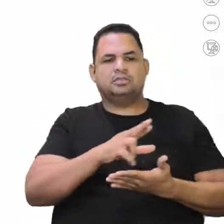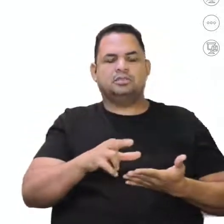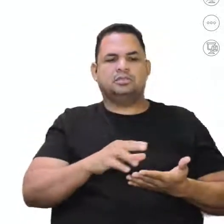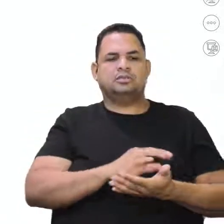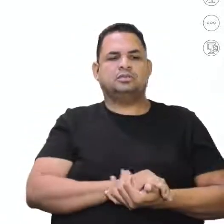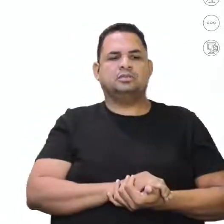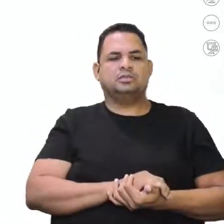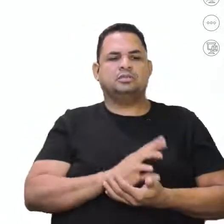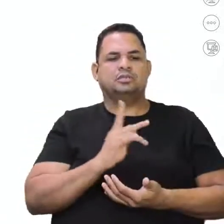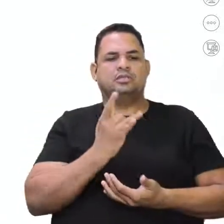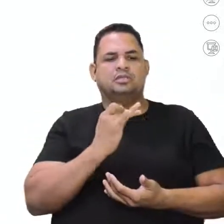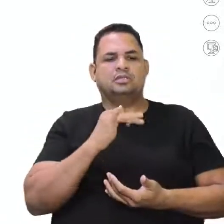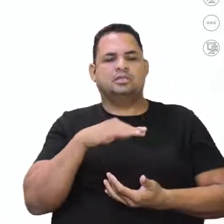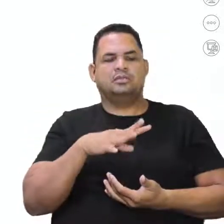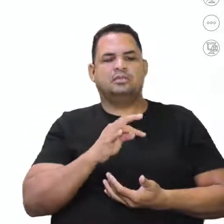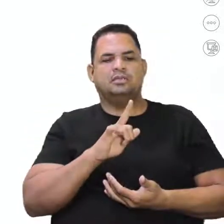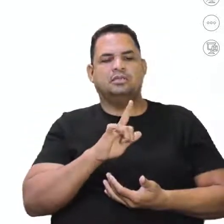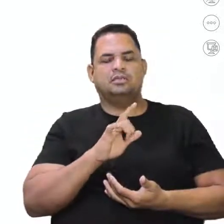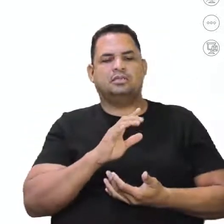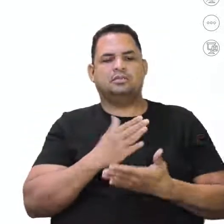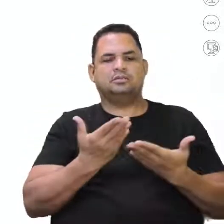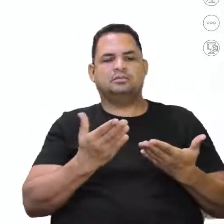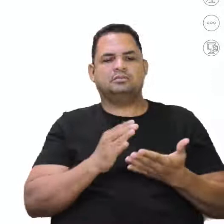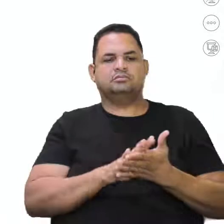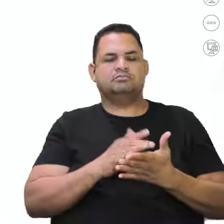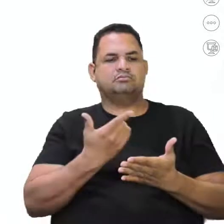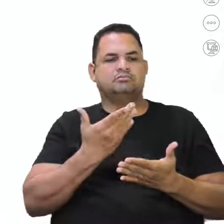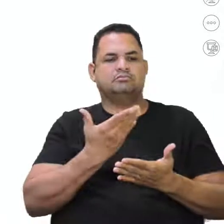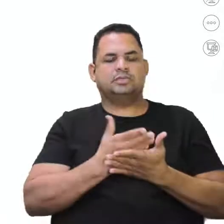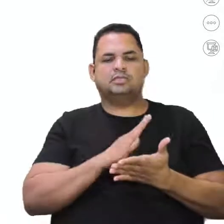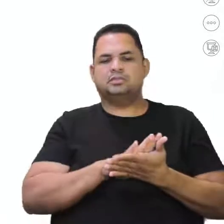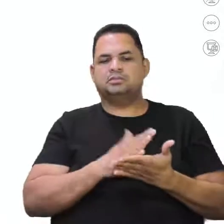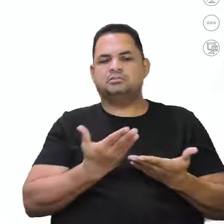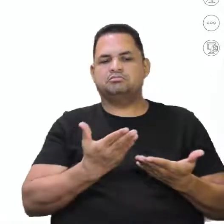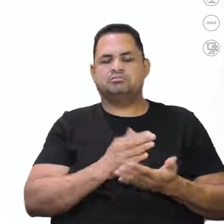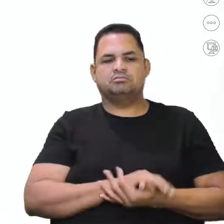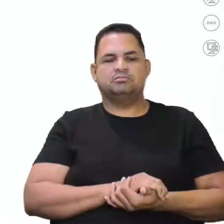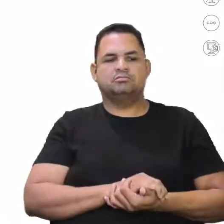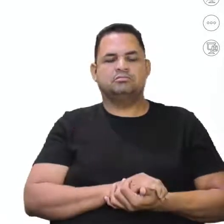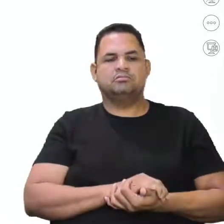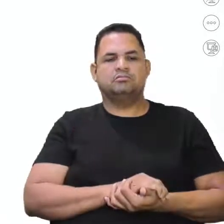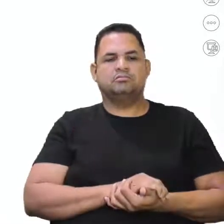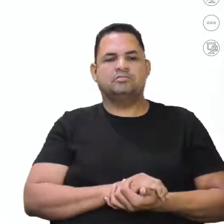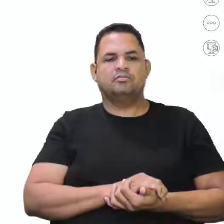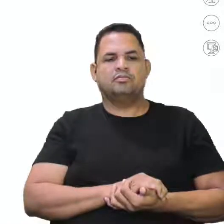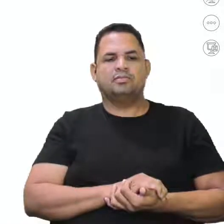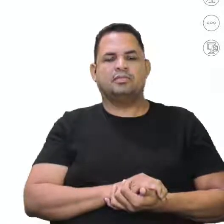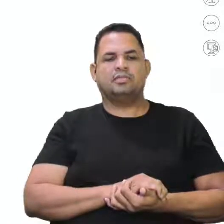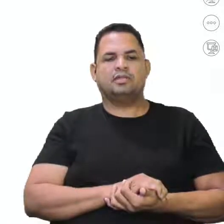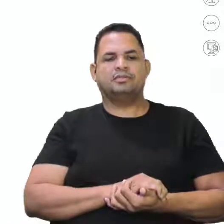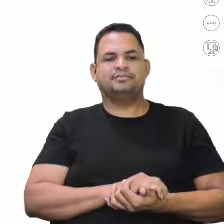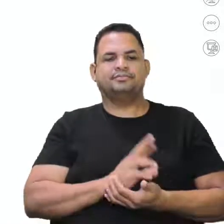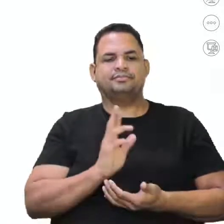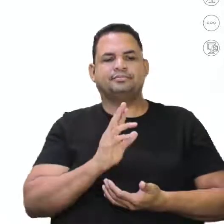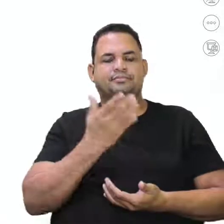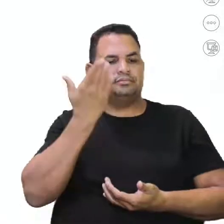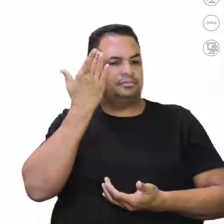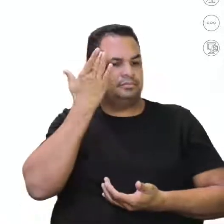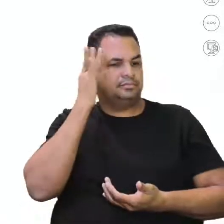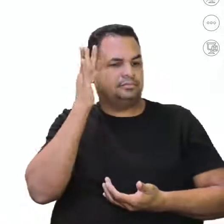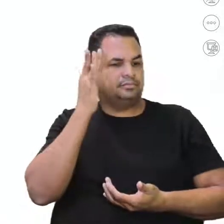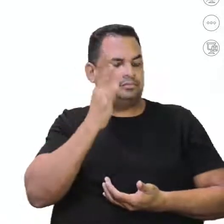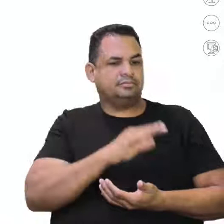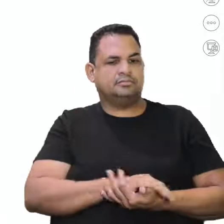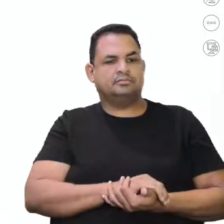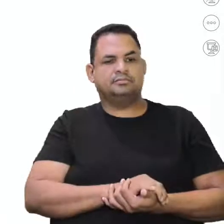Reis, enfim. Hamlet, não tem tradução, é só Hamlet. E aí, essa linha aí, para quem não sabe, foi